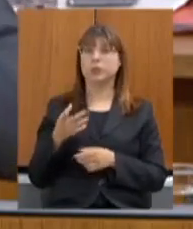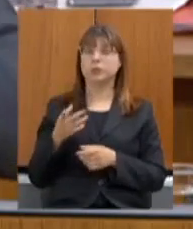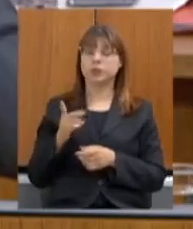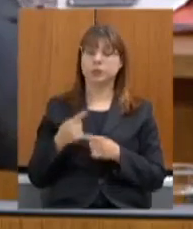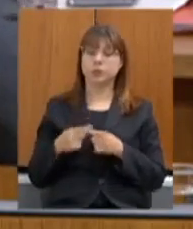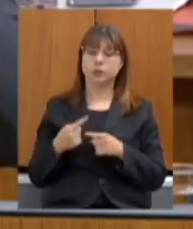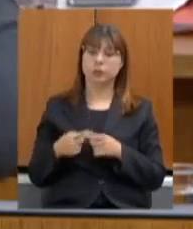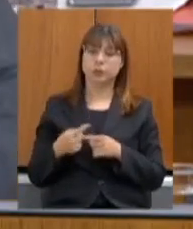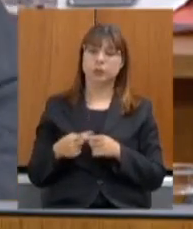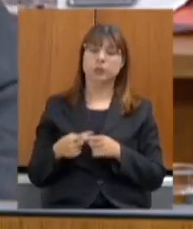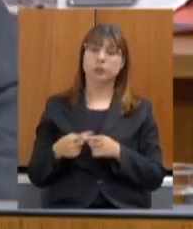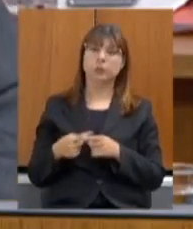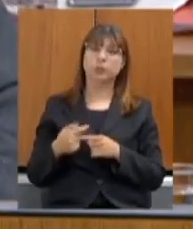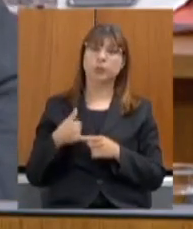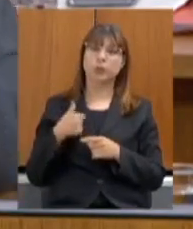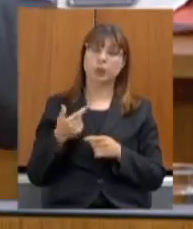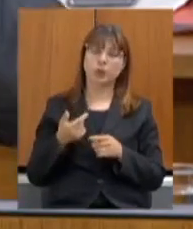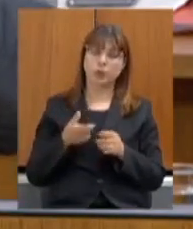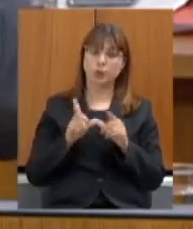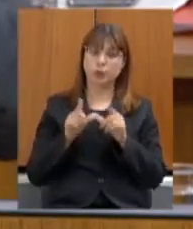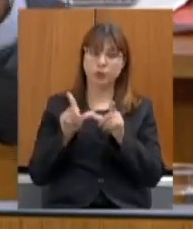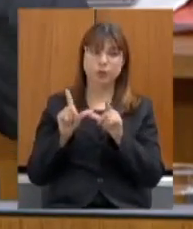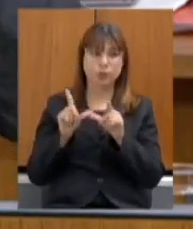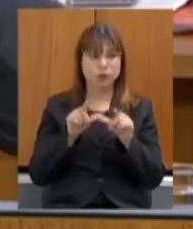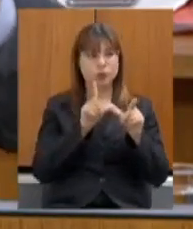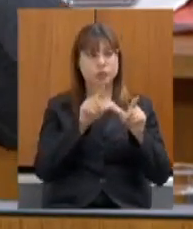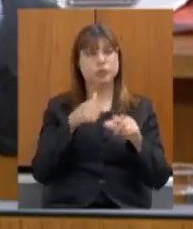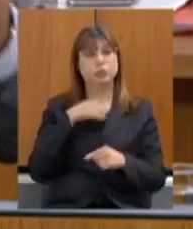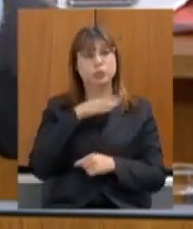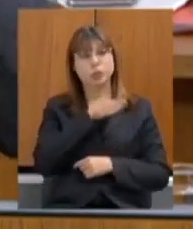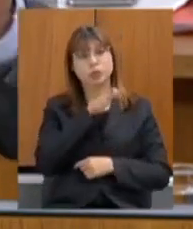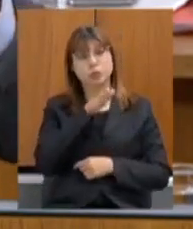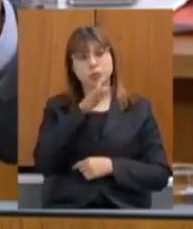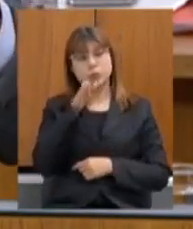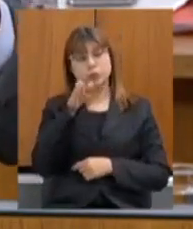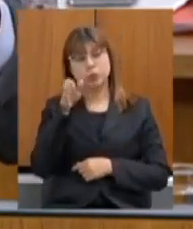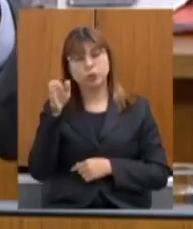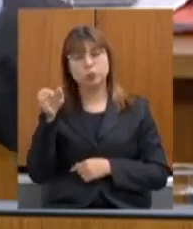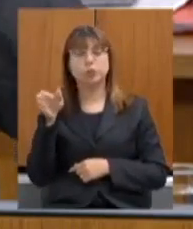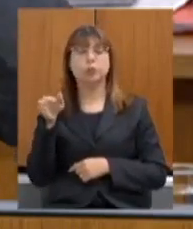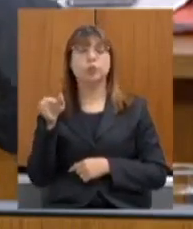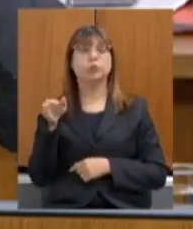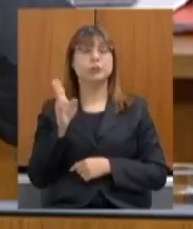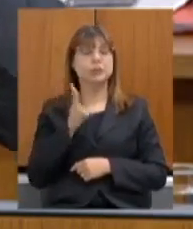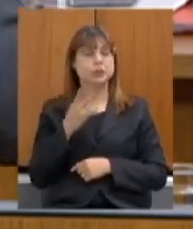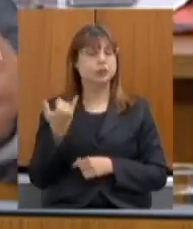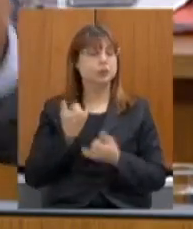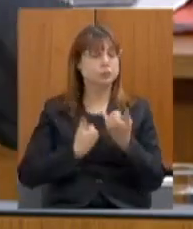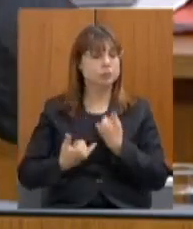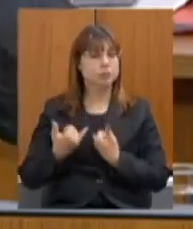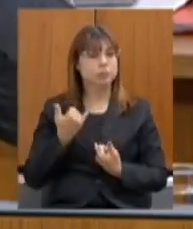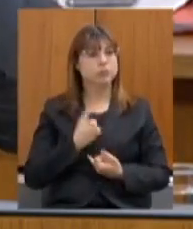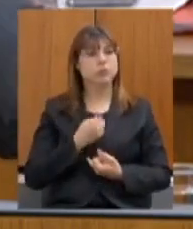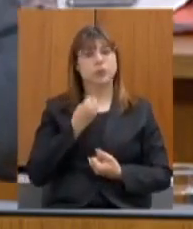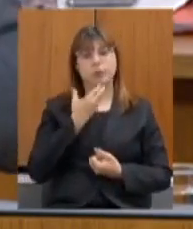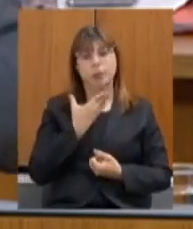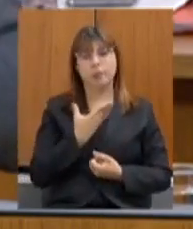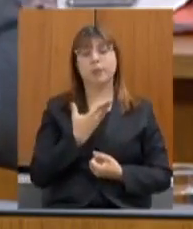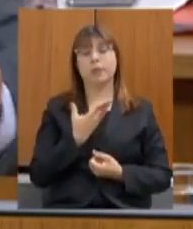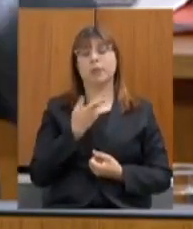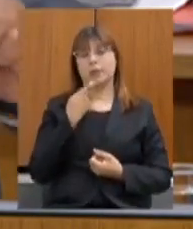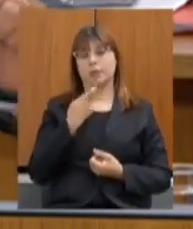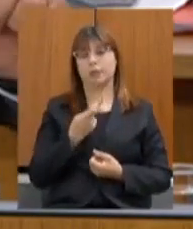muito, caríssimo secretário, e não tenho onde eu ande. Eu não escuto elogios ao nosso governador.